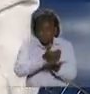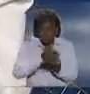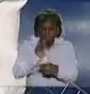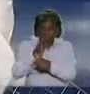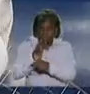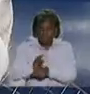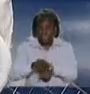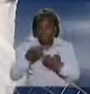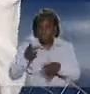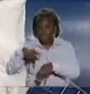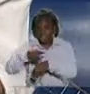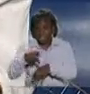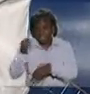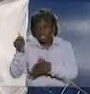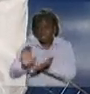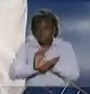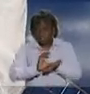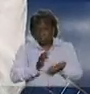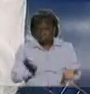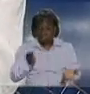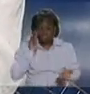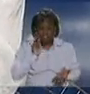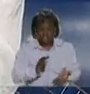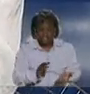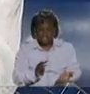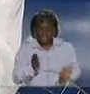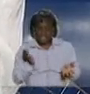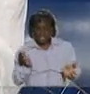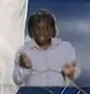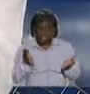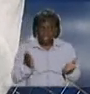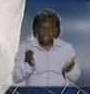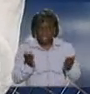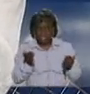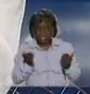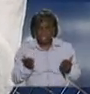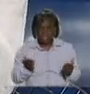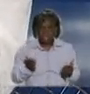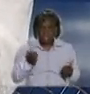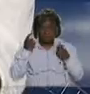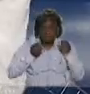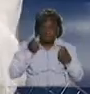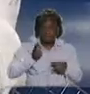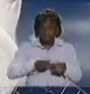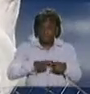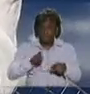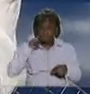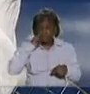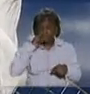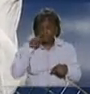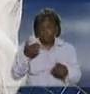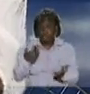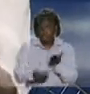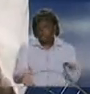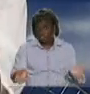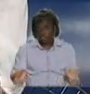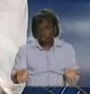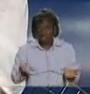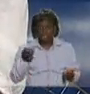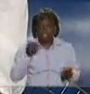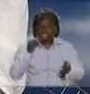fundos internacionais, os fundos nacionais, eles olham o setor ainda com receio, porque é um setor de risco.